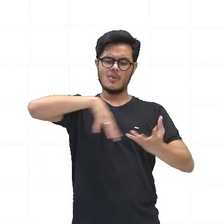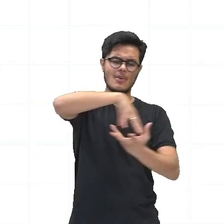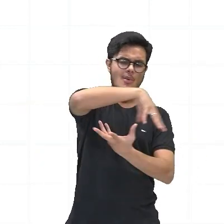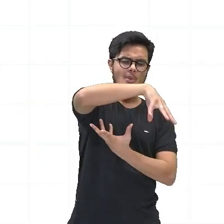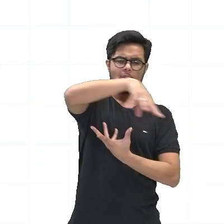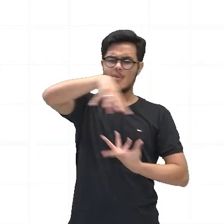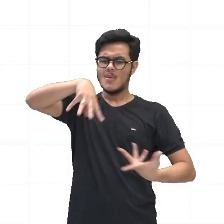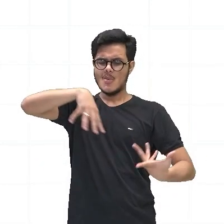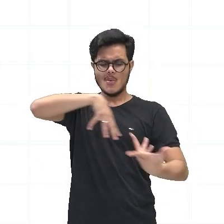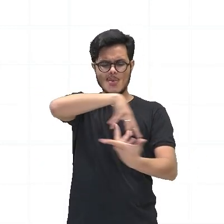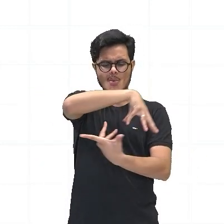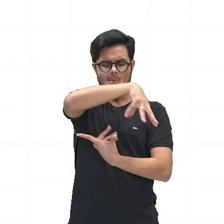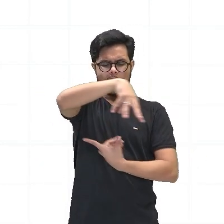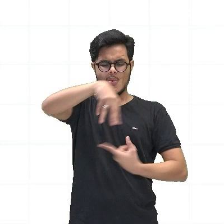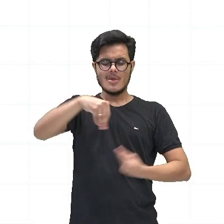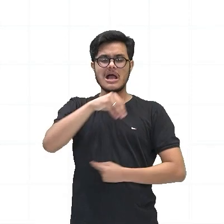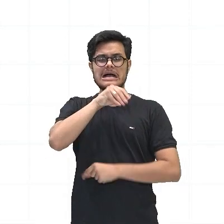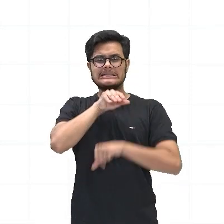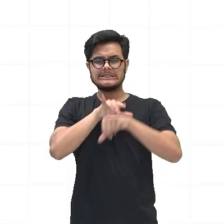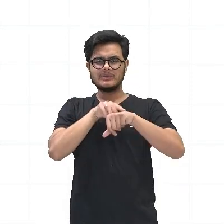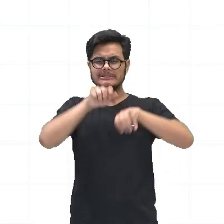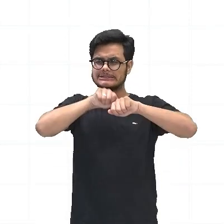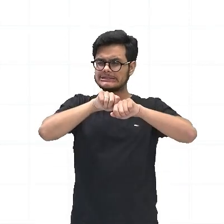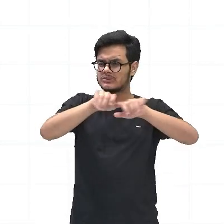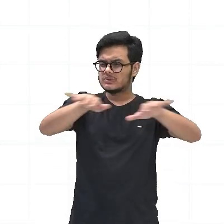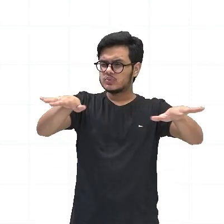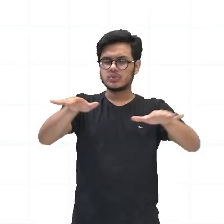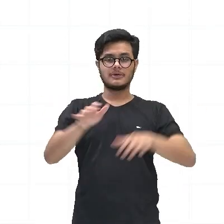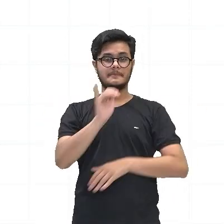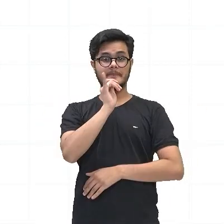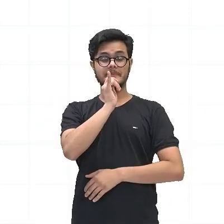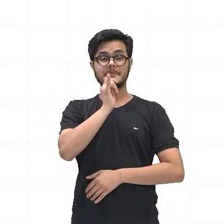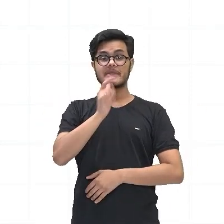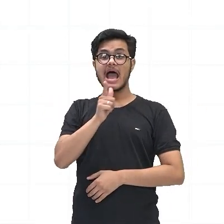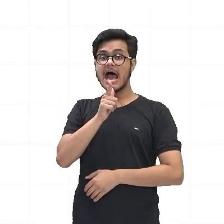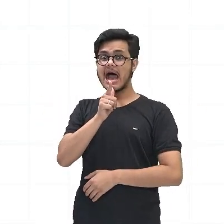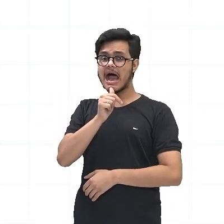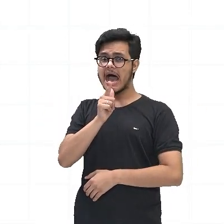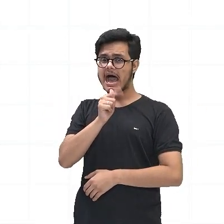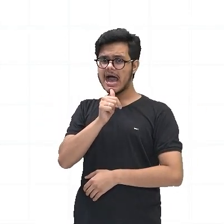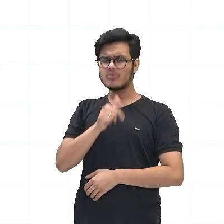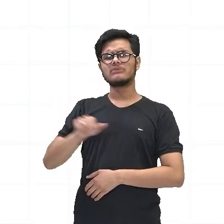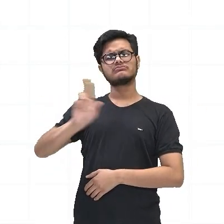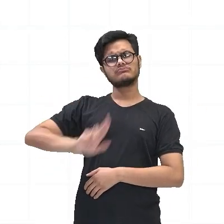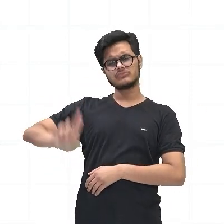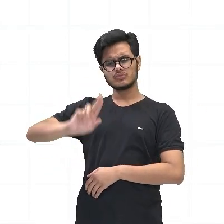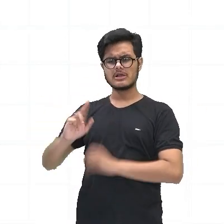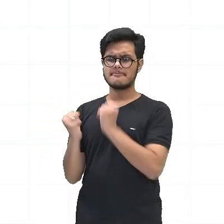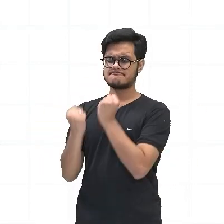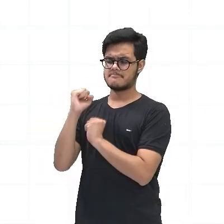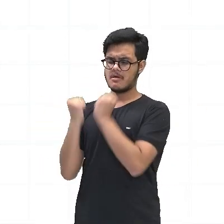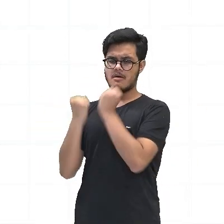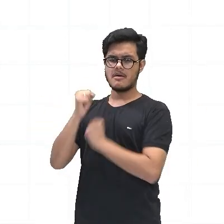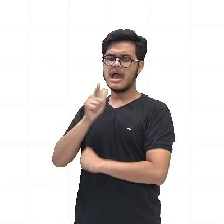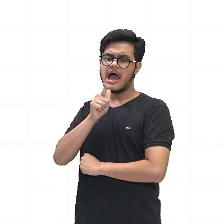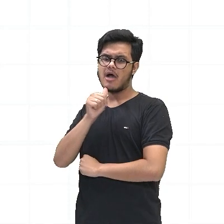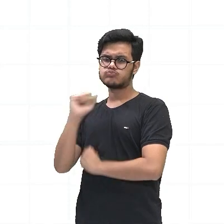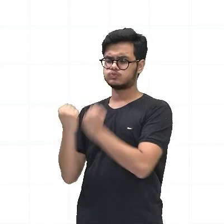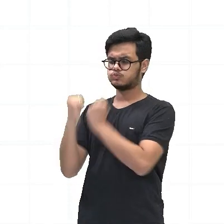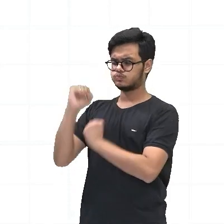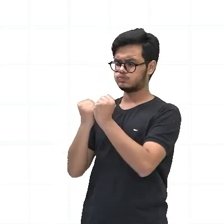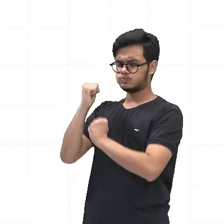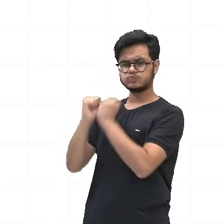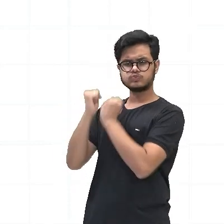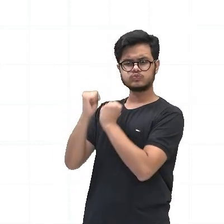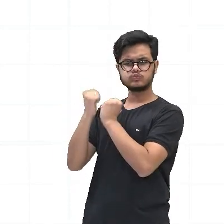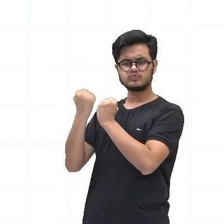também, né, uma liberação daquela água que é utilizada para resfriar ali essas termoelétricas, a gente observa, por exemplo, olha